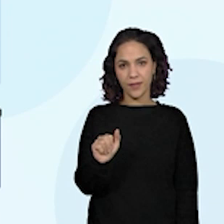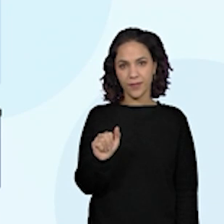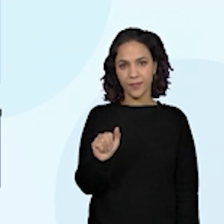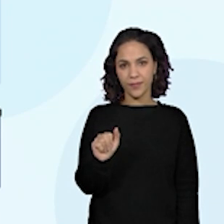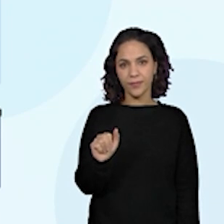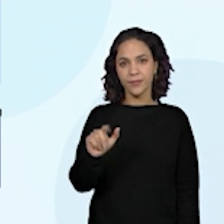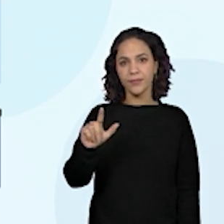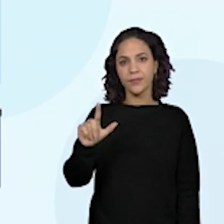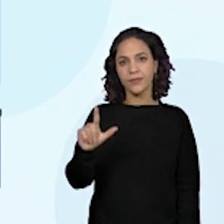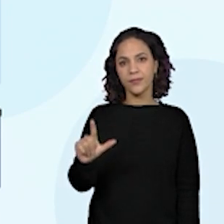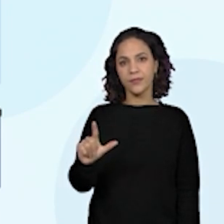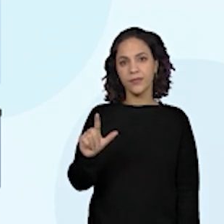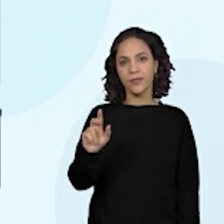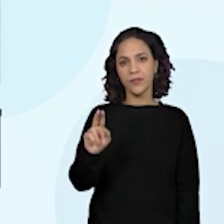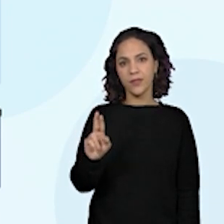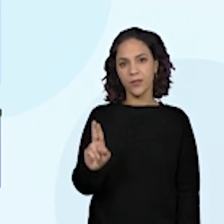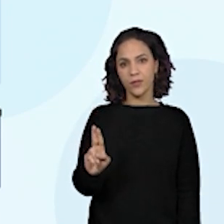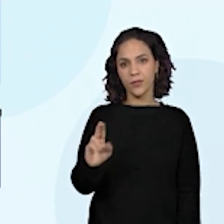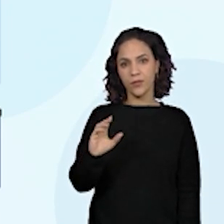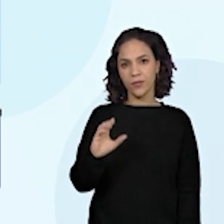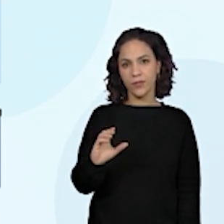Vera Lúcia.